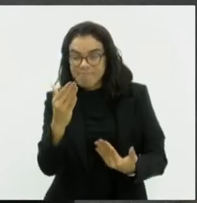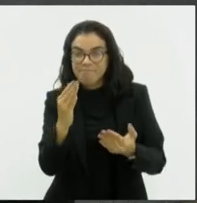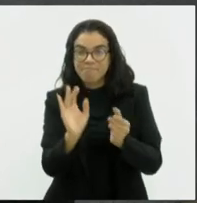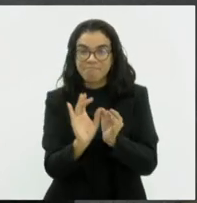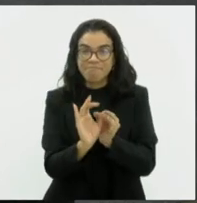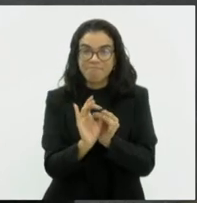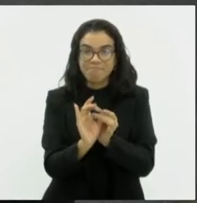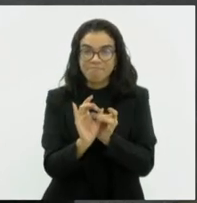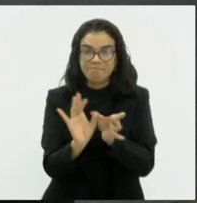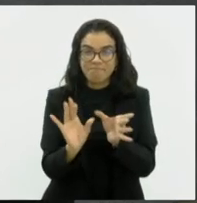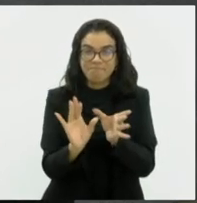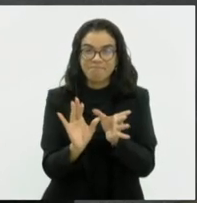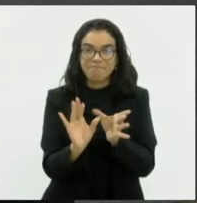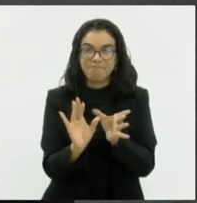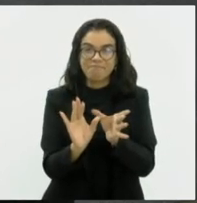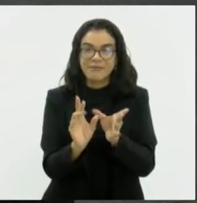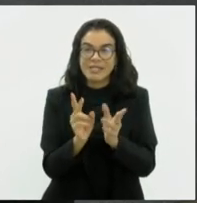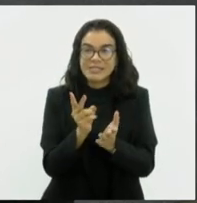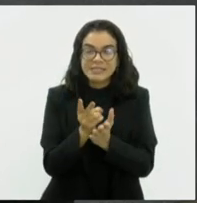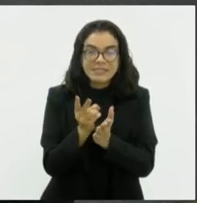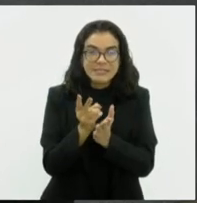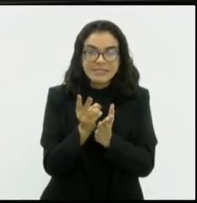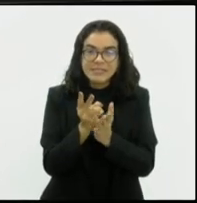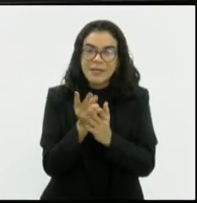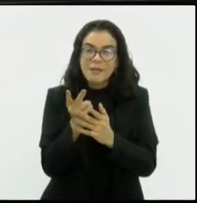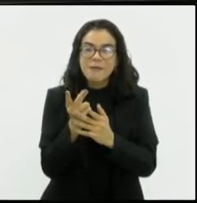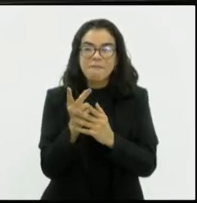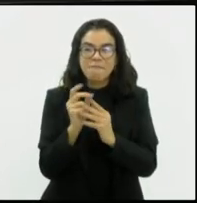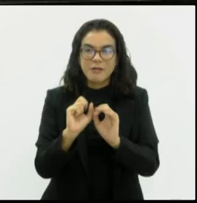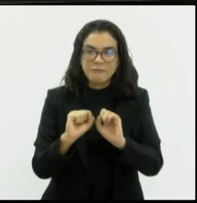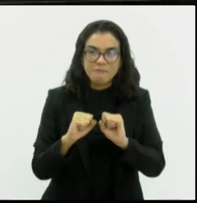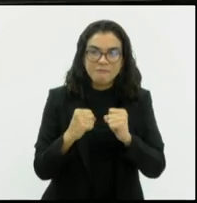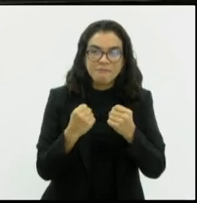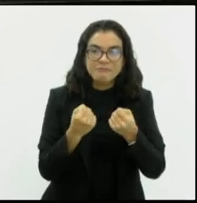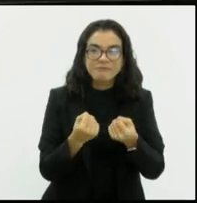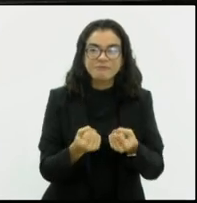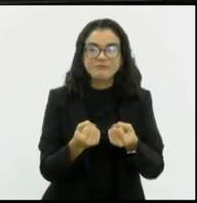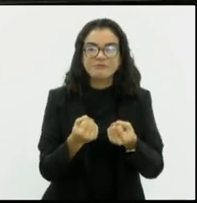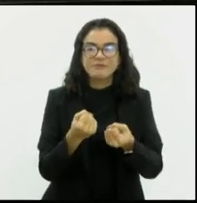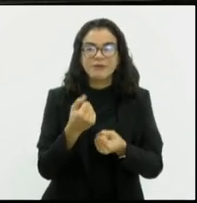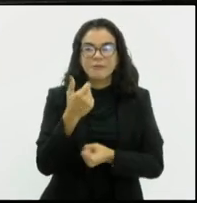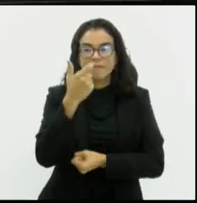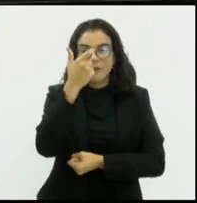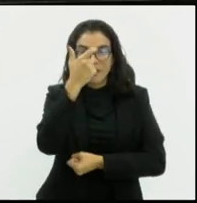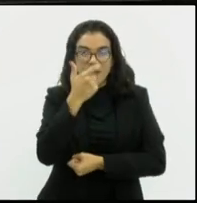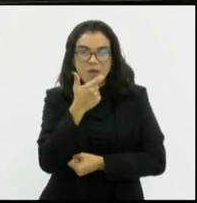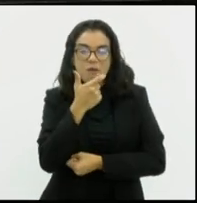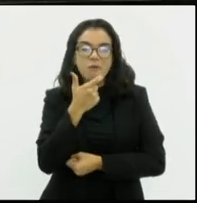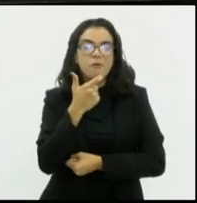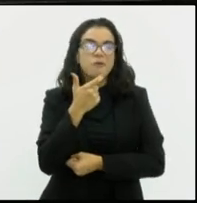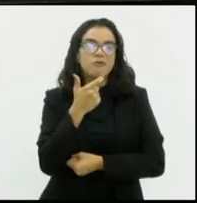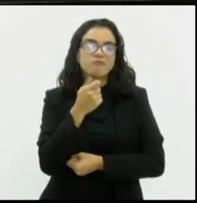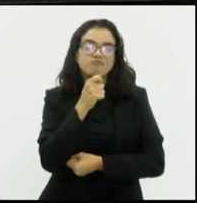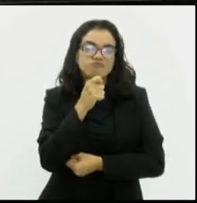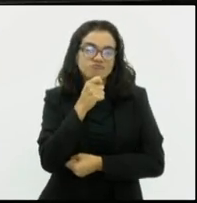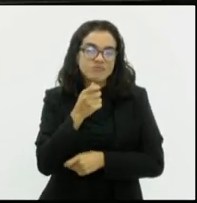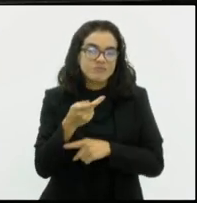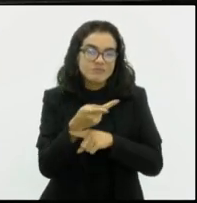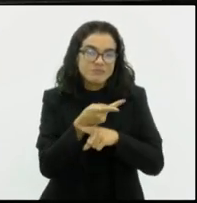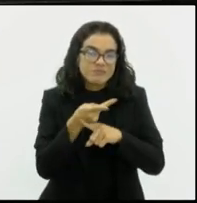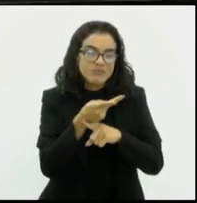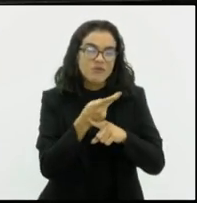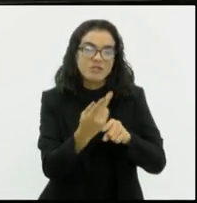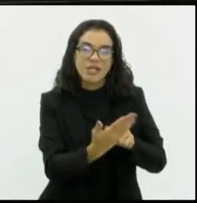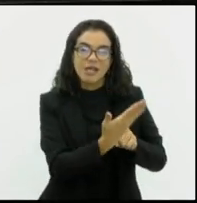permitir sempre buscar o melhor de mim. Quando eu não tô buscando, você me ajuda a mostrar meu